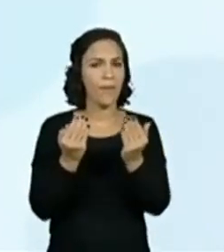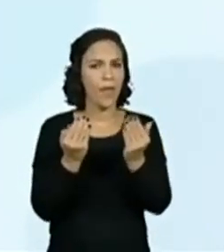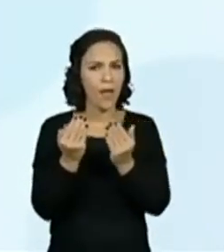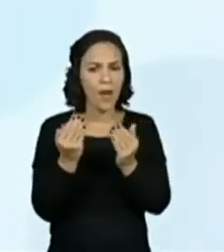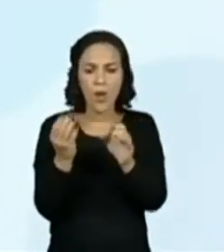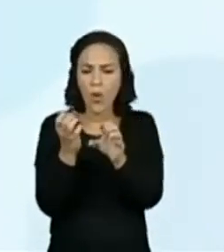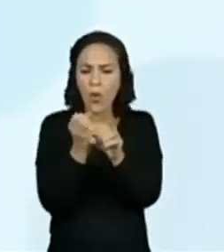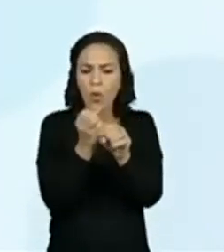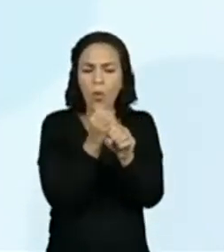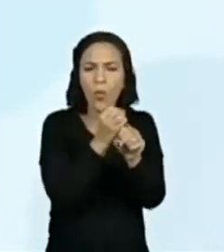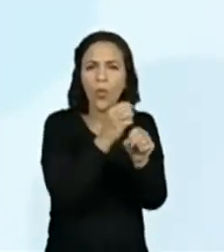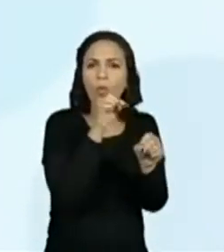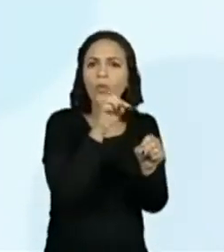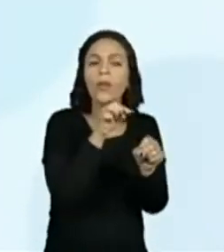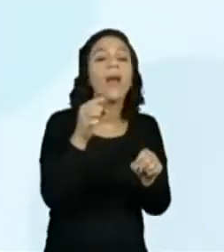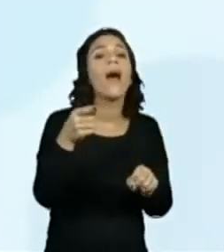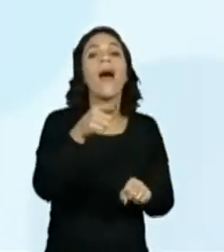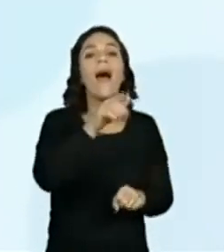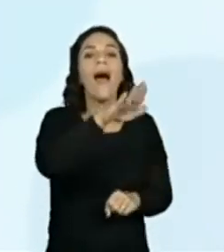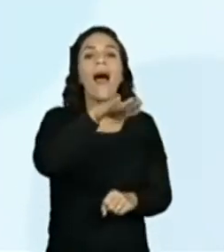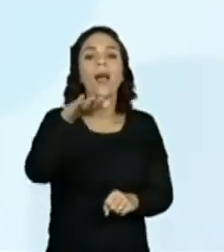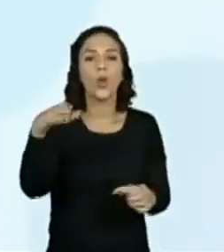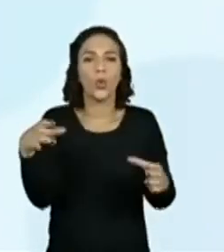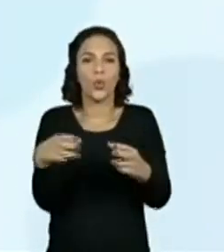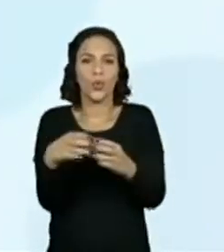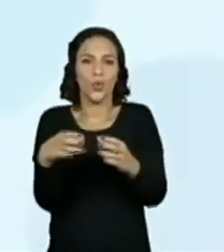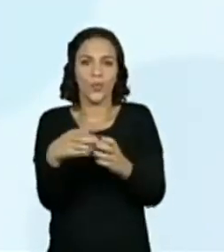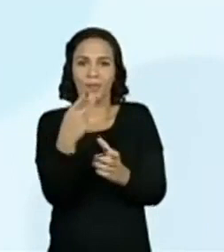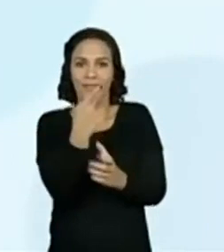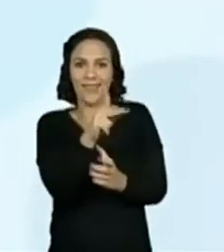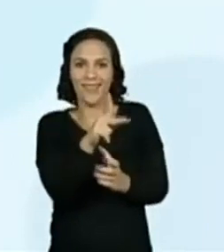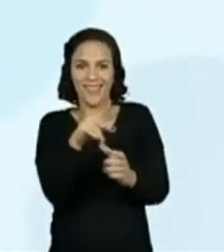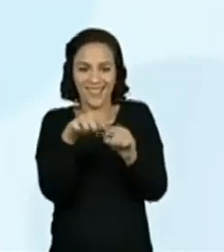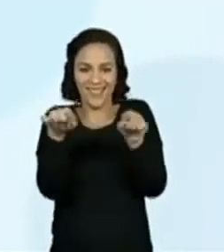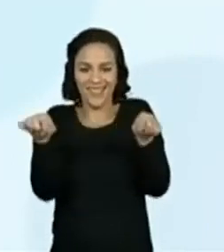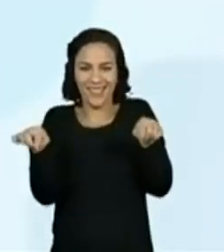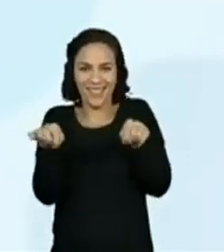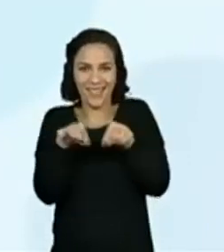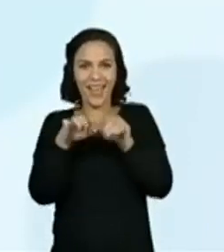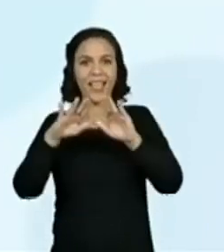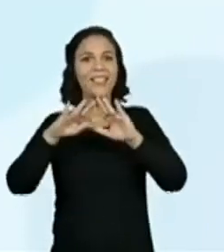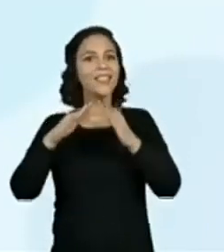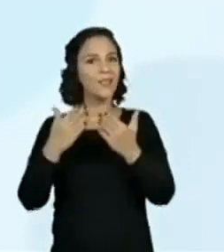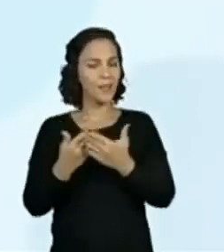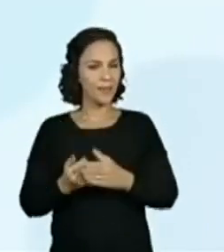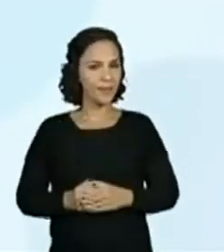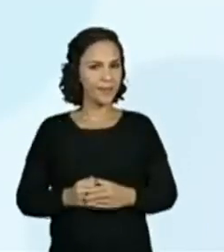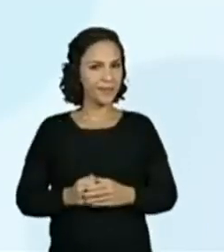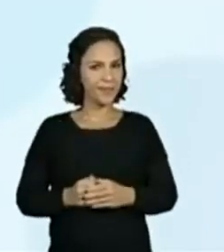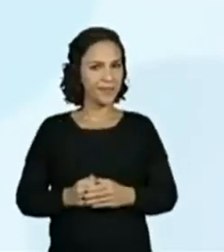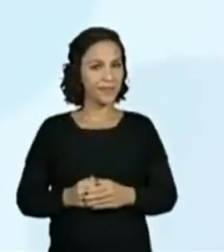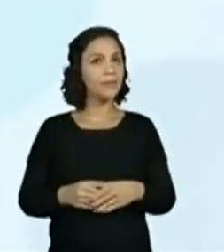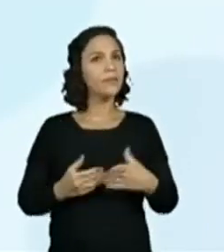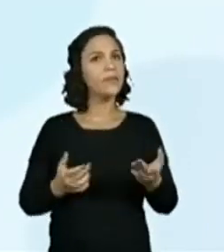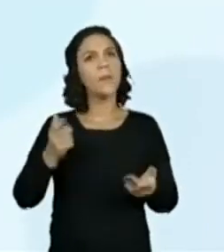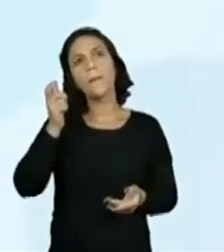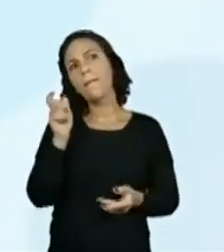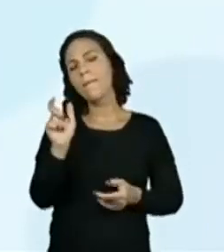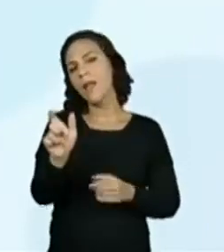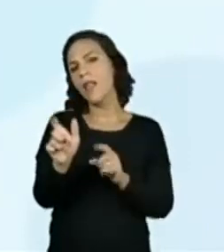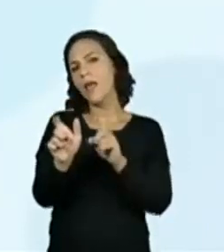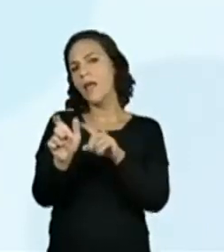quantidade de alunos de sua turma. Ou seja, já temos aí uma palavrinha que podemos